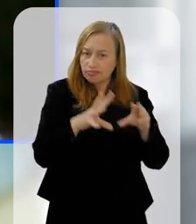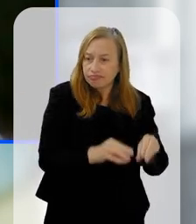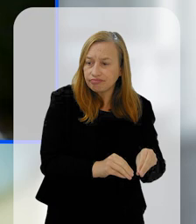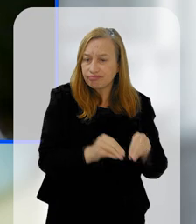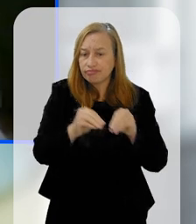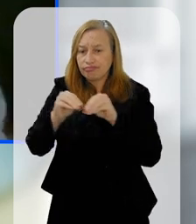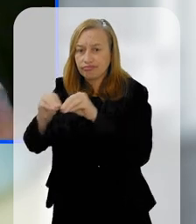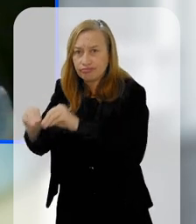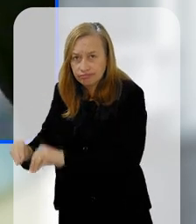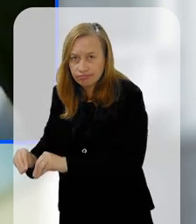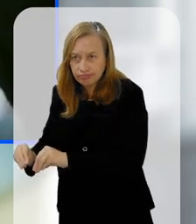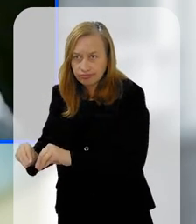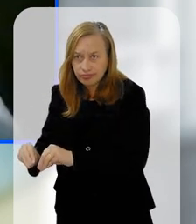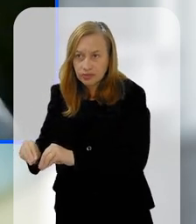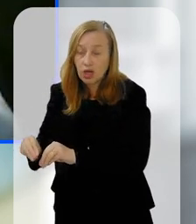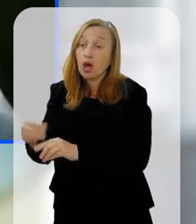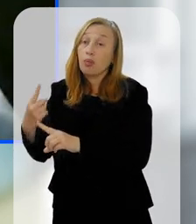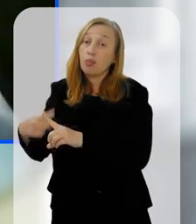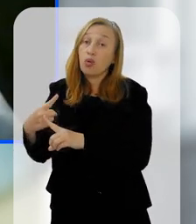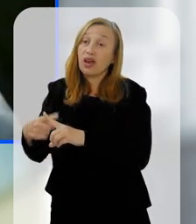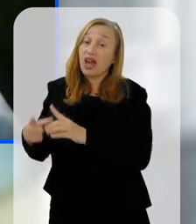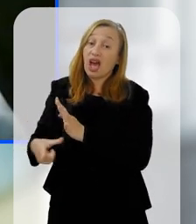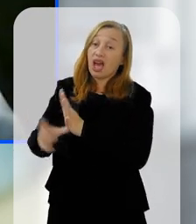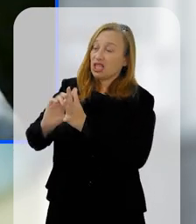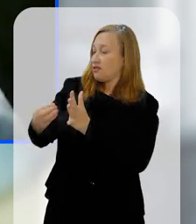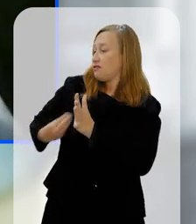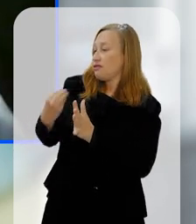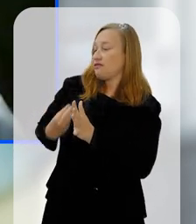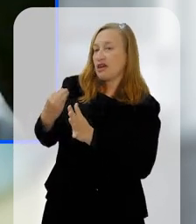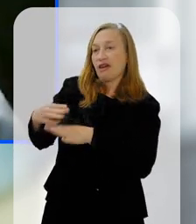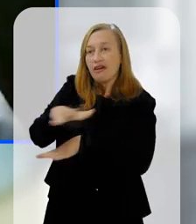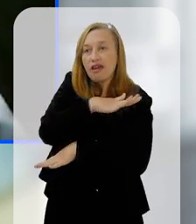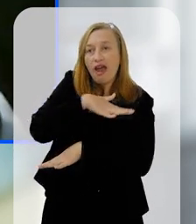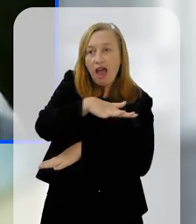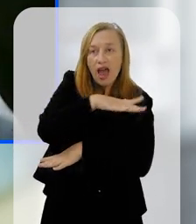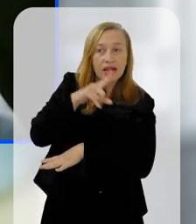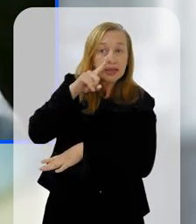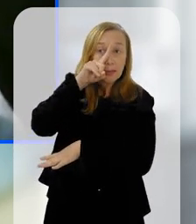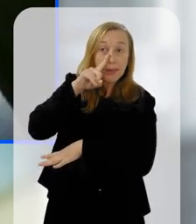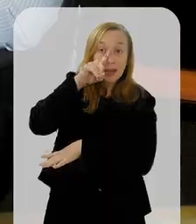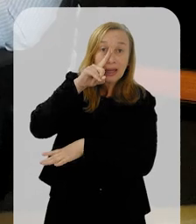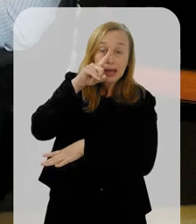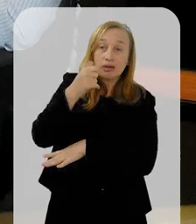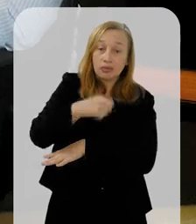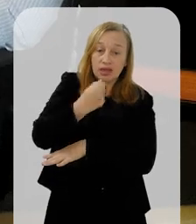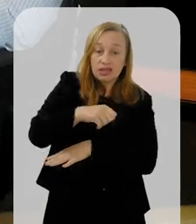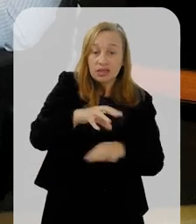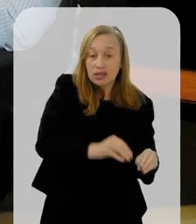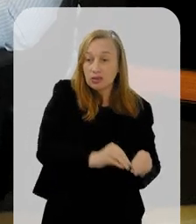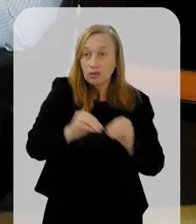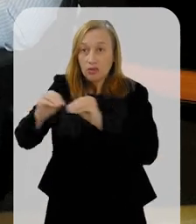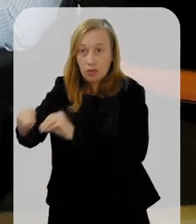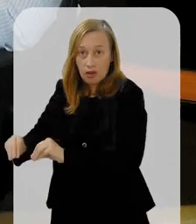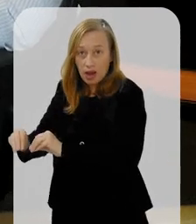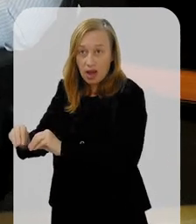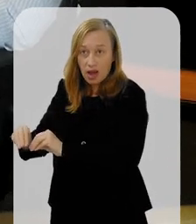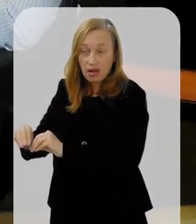ser relocadas por estarem em área de risco elevado, em costas ou